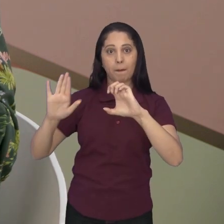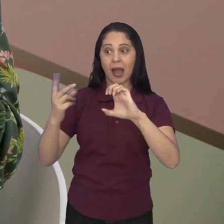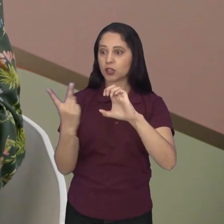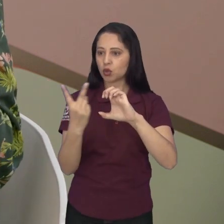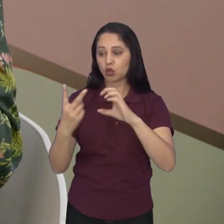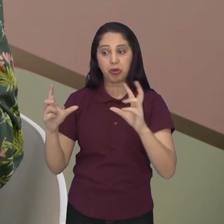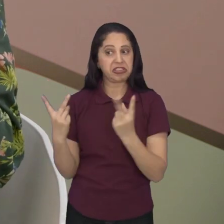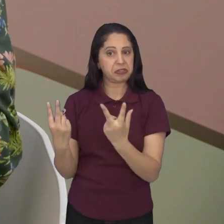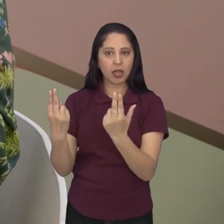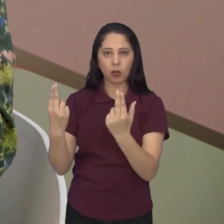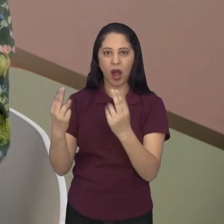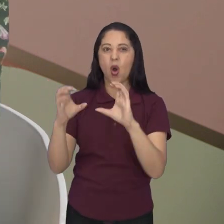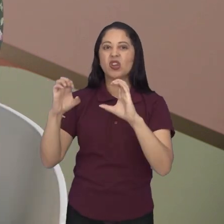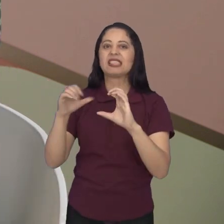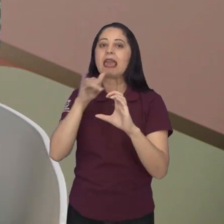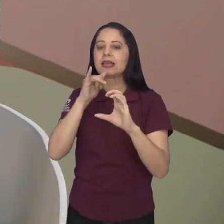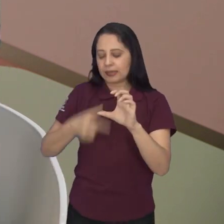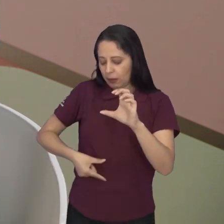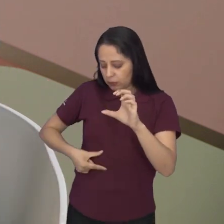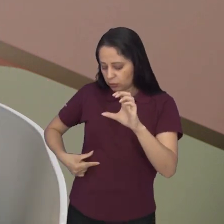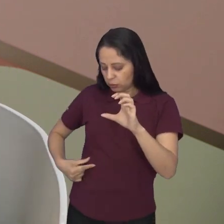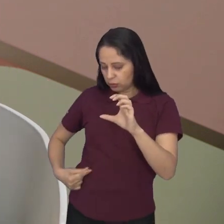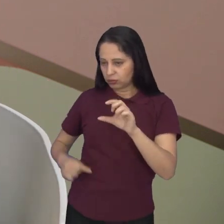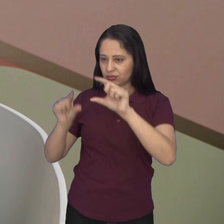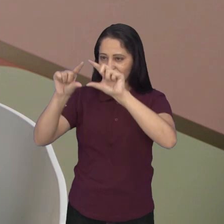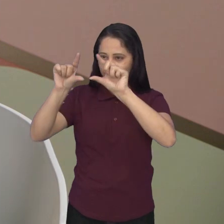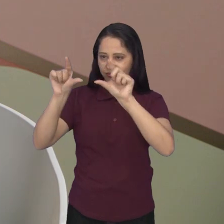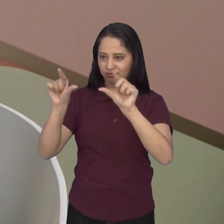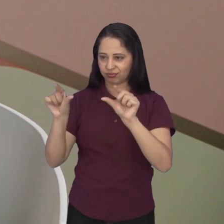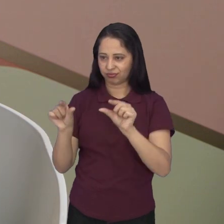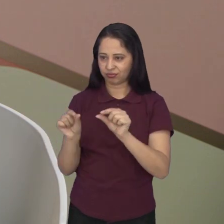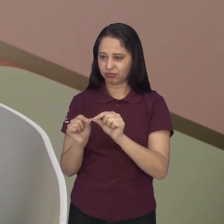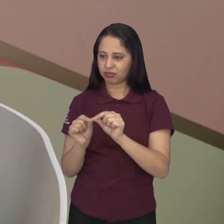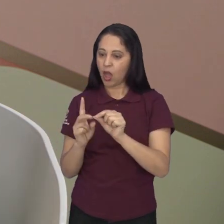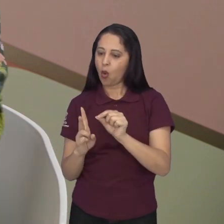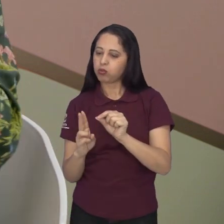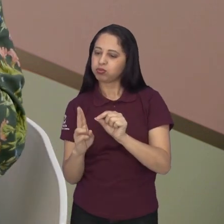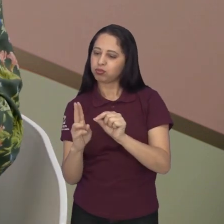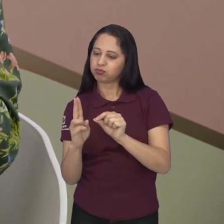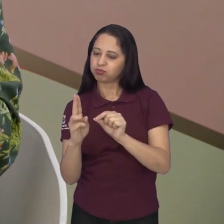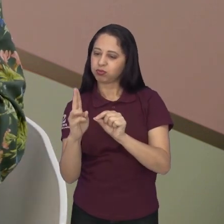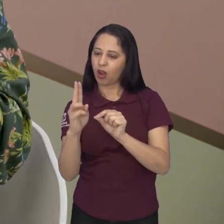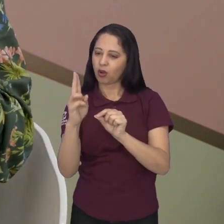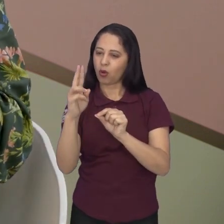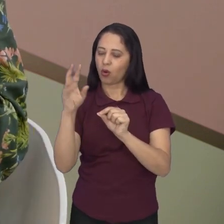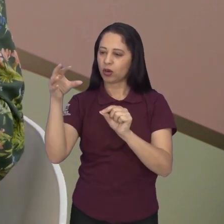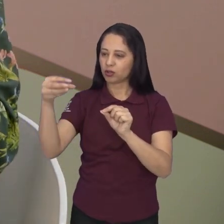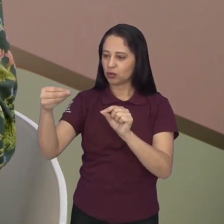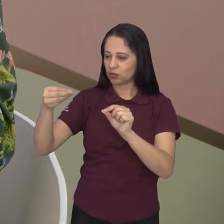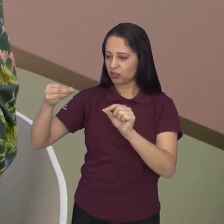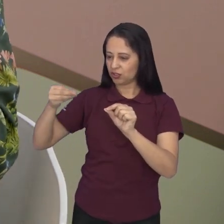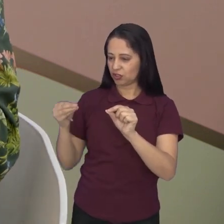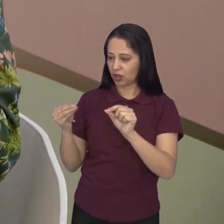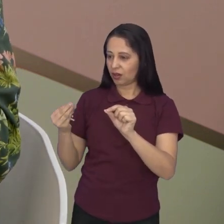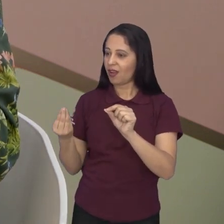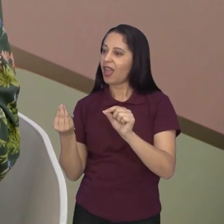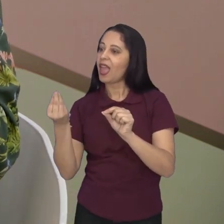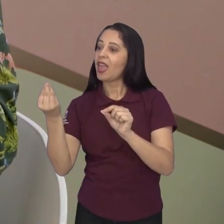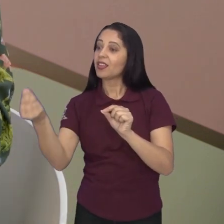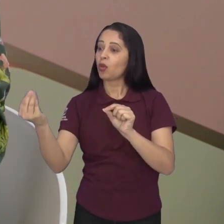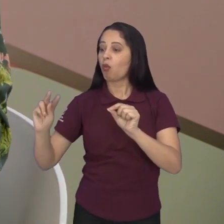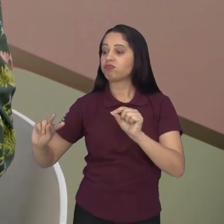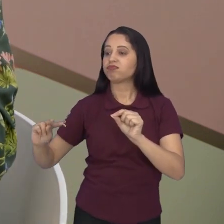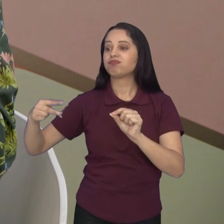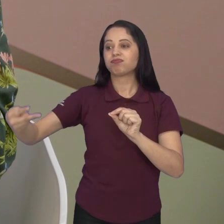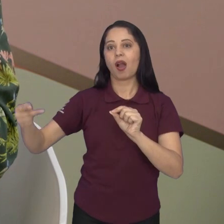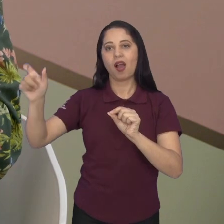funcional, eles são iguais. Então, se eu tirar um pedaço do fígado, metade do lobo hepático direito, por exemplo, o esquerdo, ele assume parte da função e